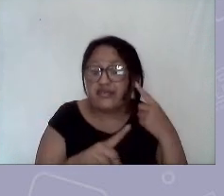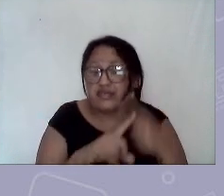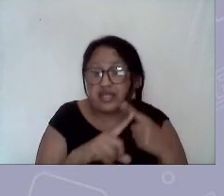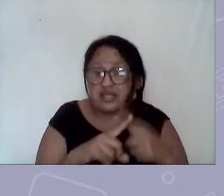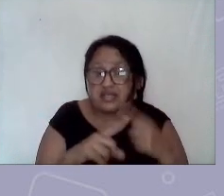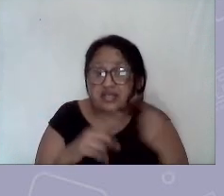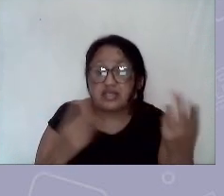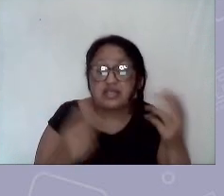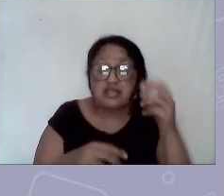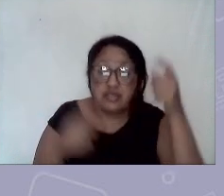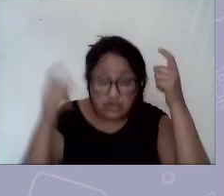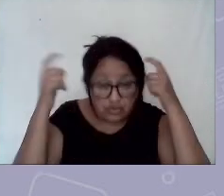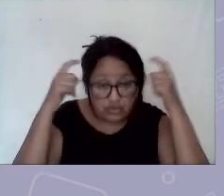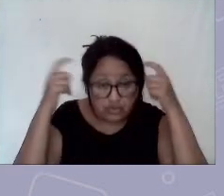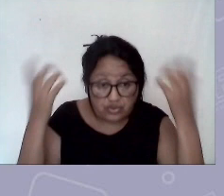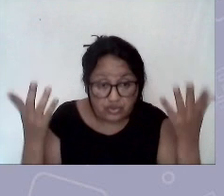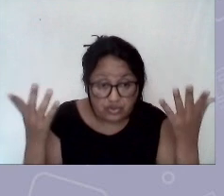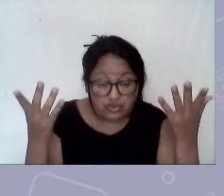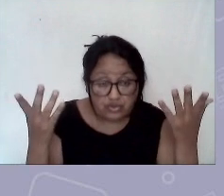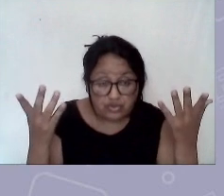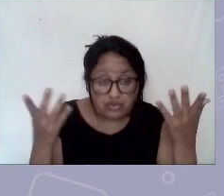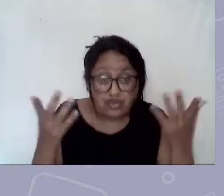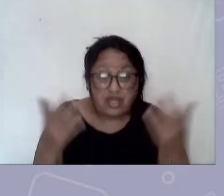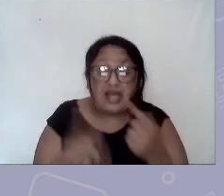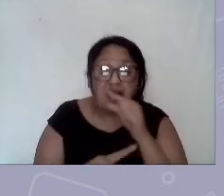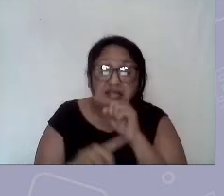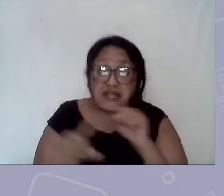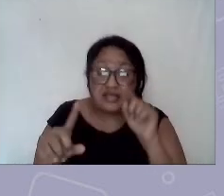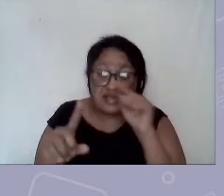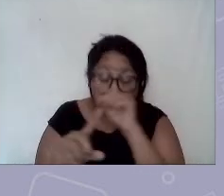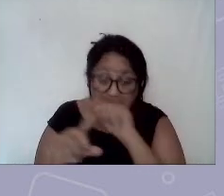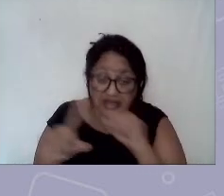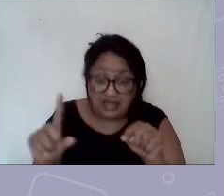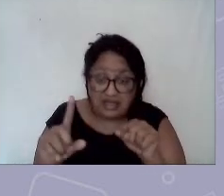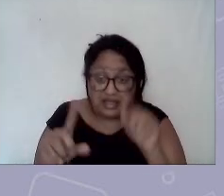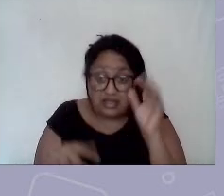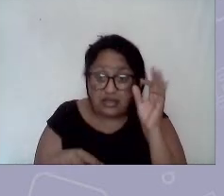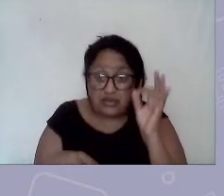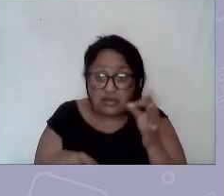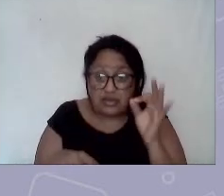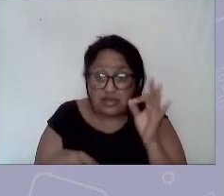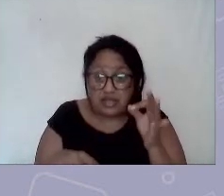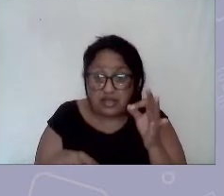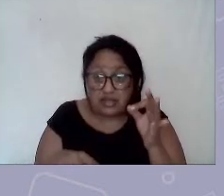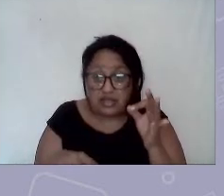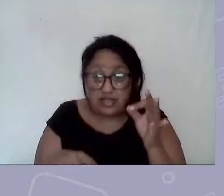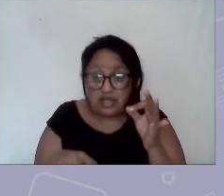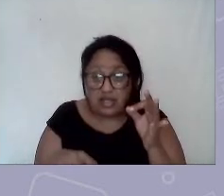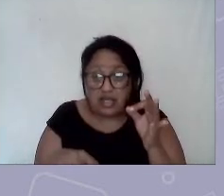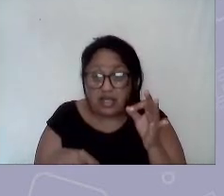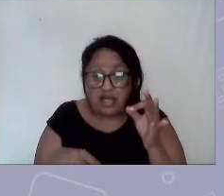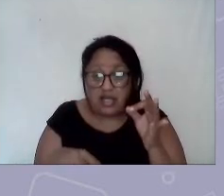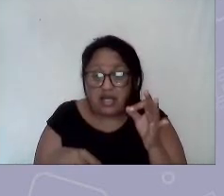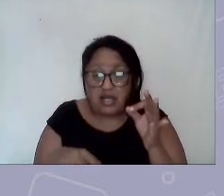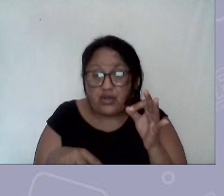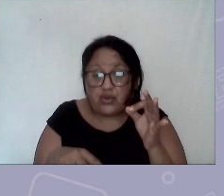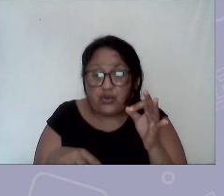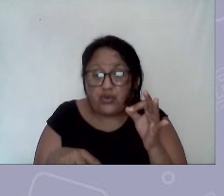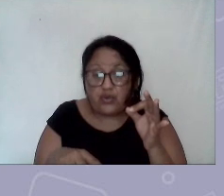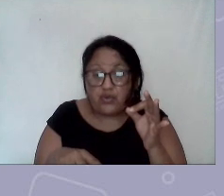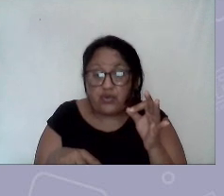um urso B assinale a alternativa correta no que prediz o modelo de acordo com as leis da